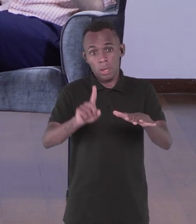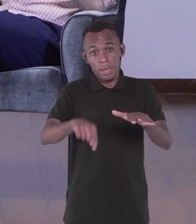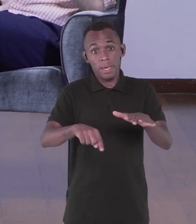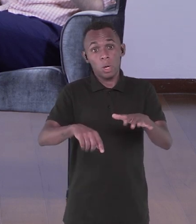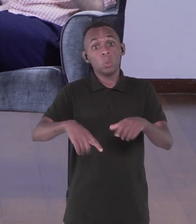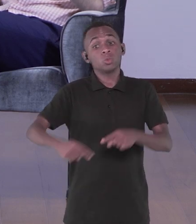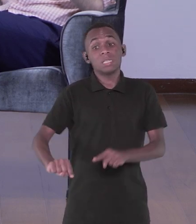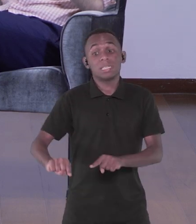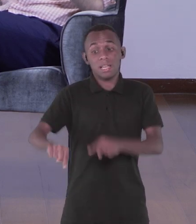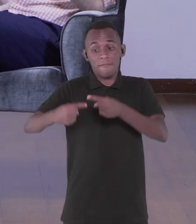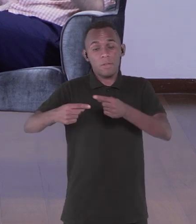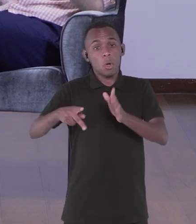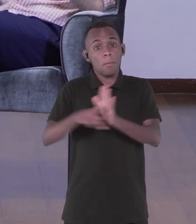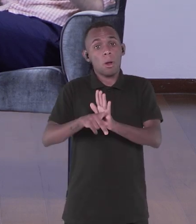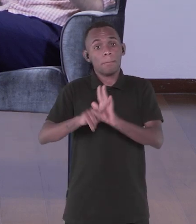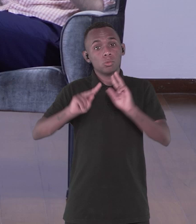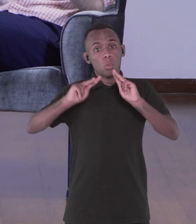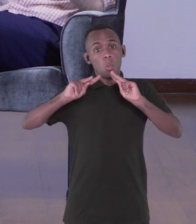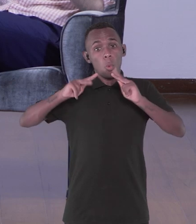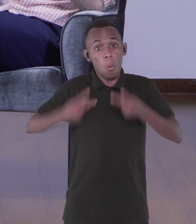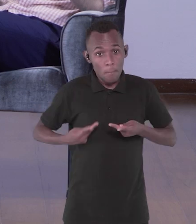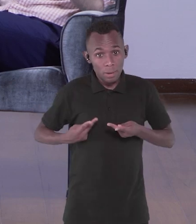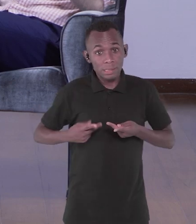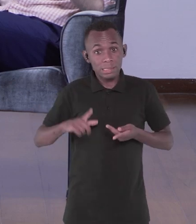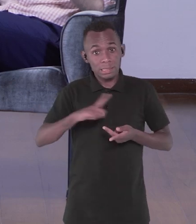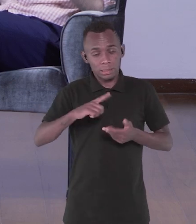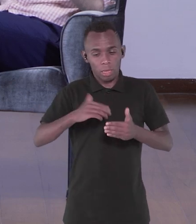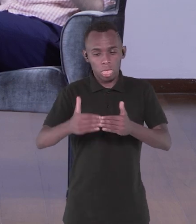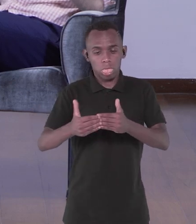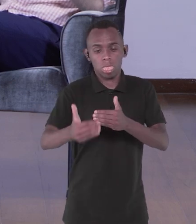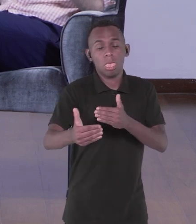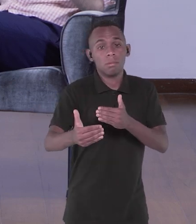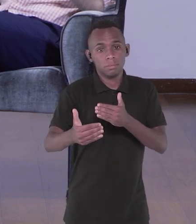desafios que nós teremos a partir de agora